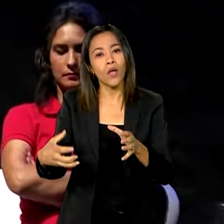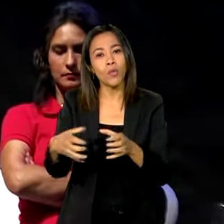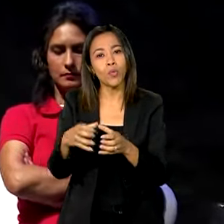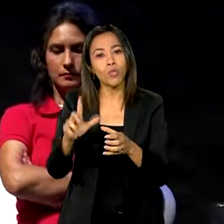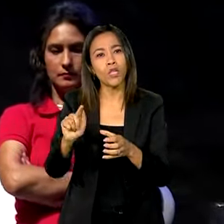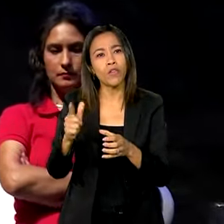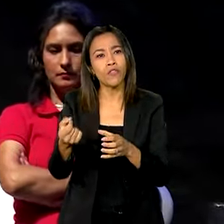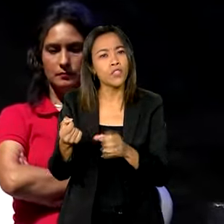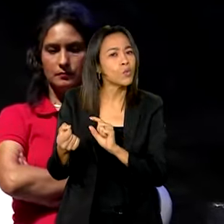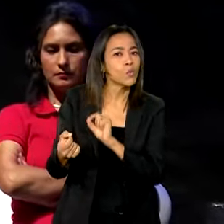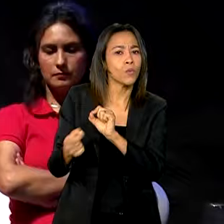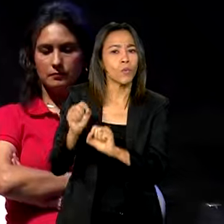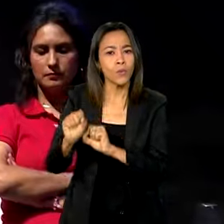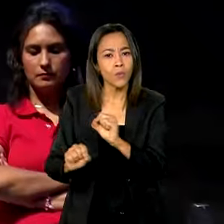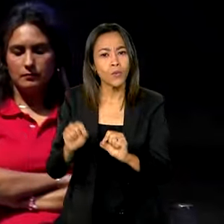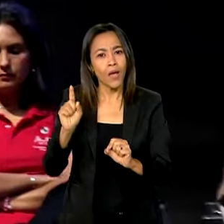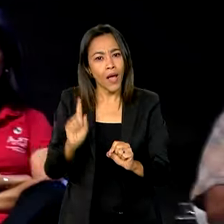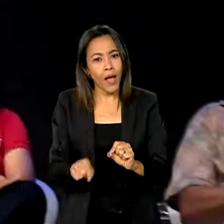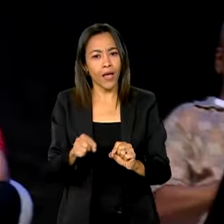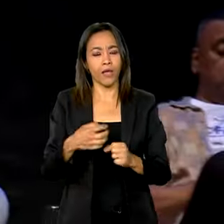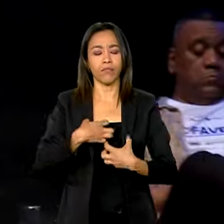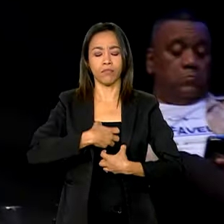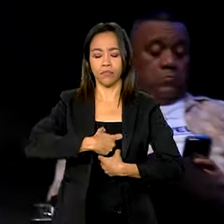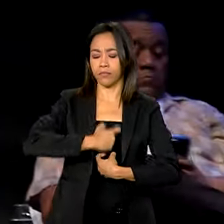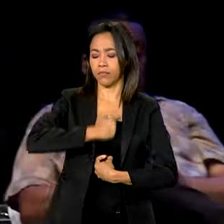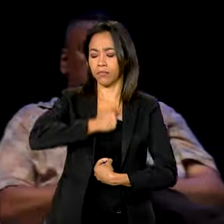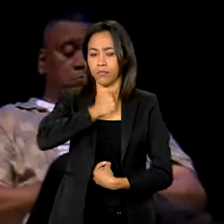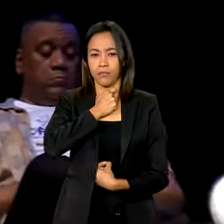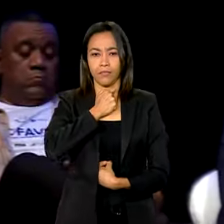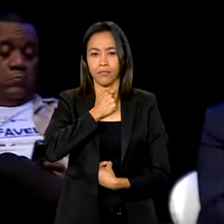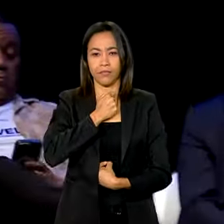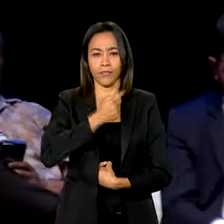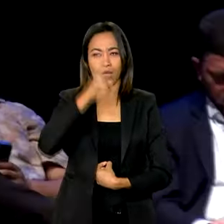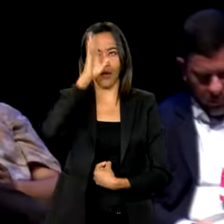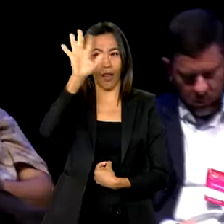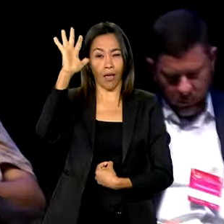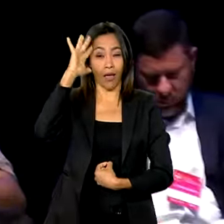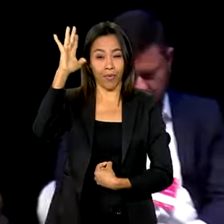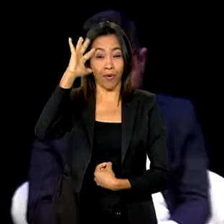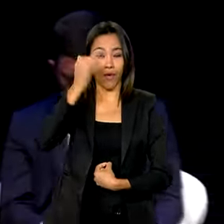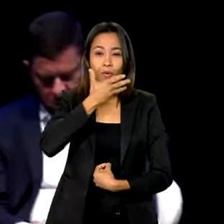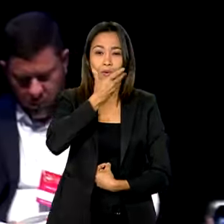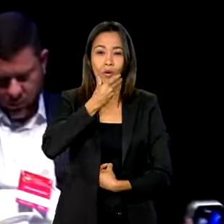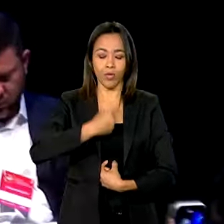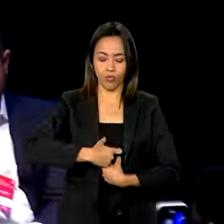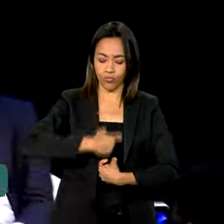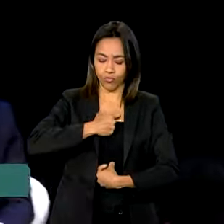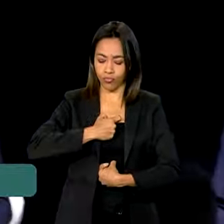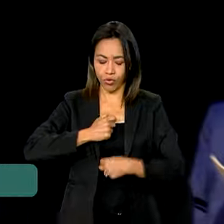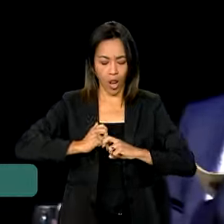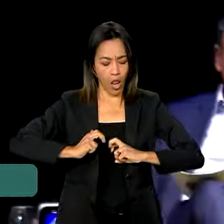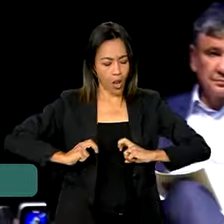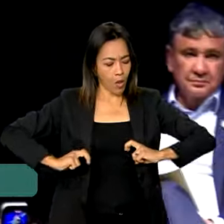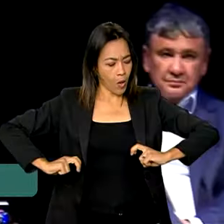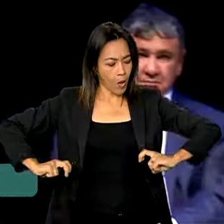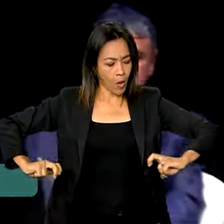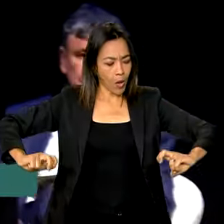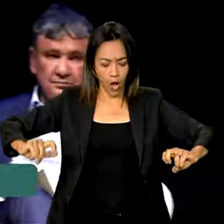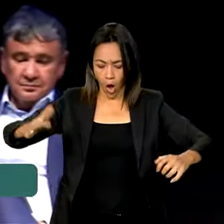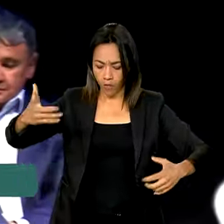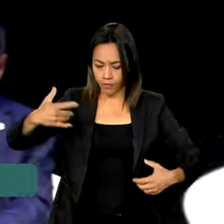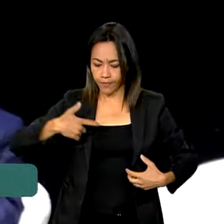retrato de homens engravatados numa sala, definindo